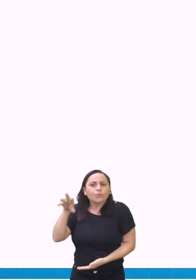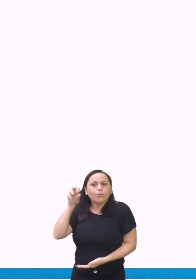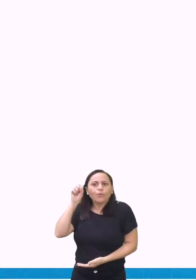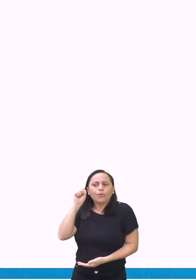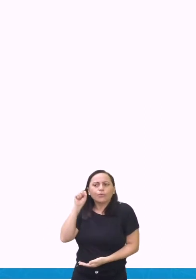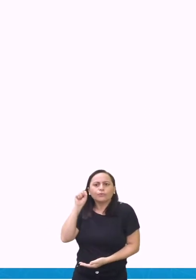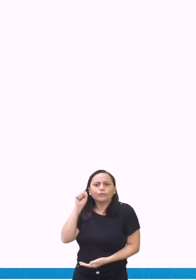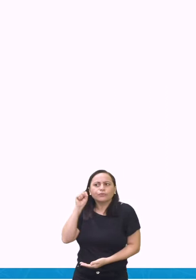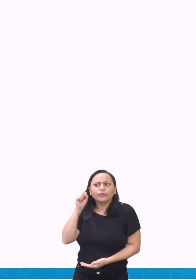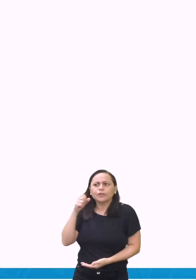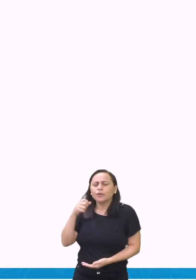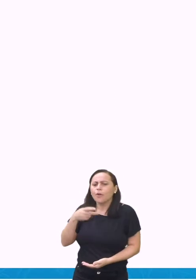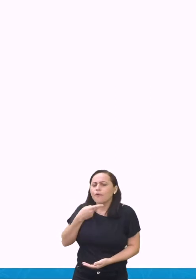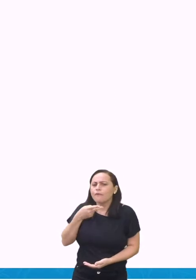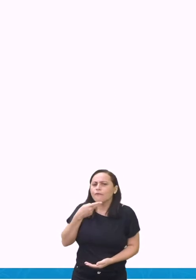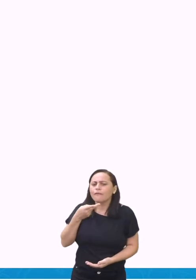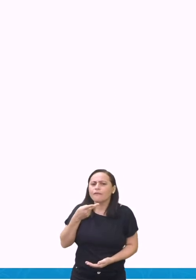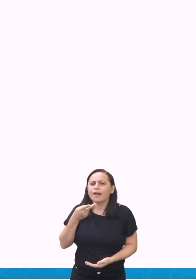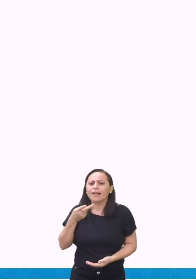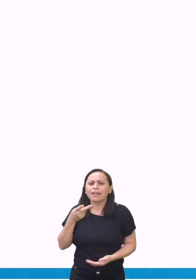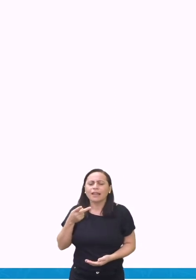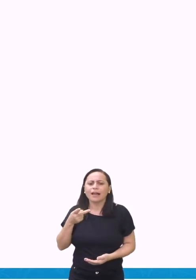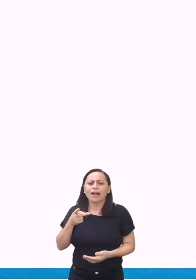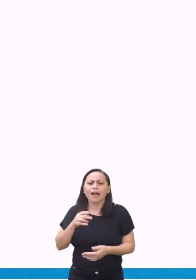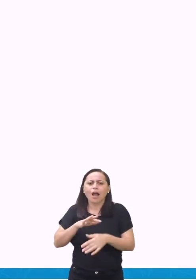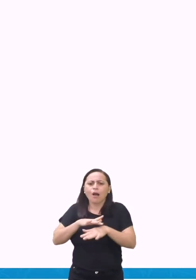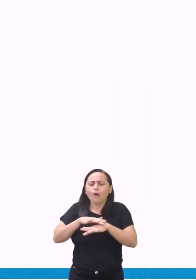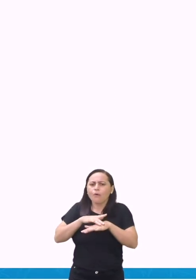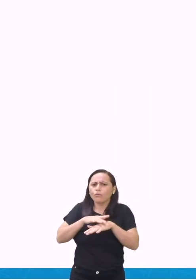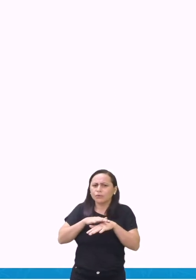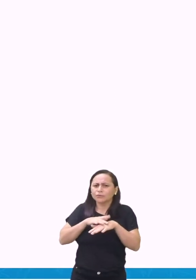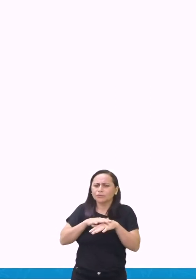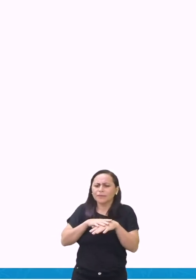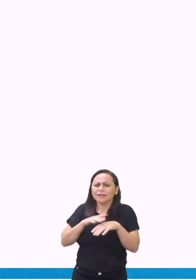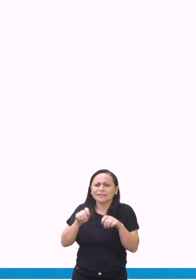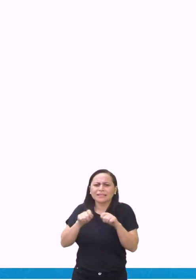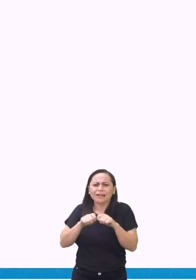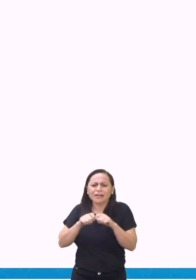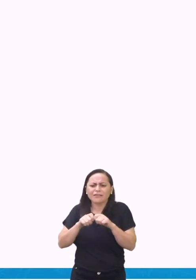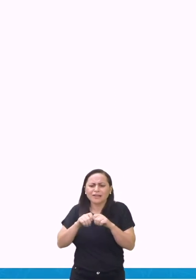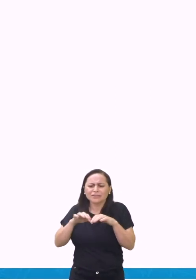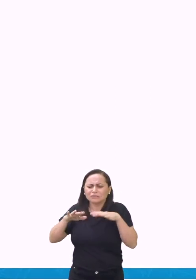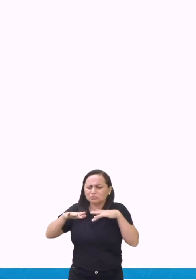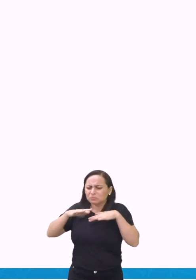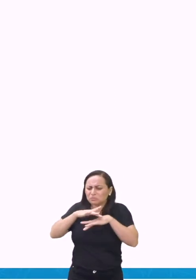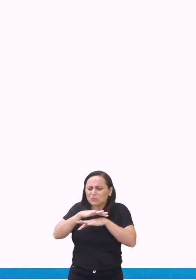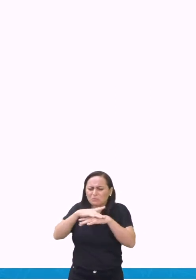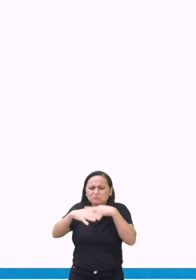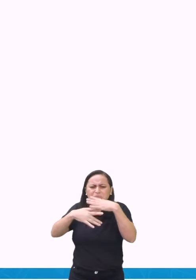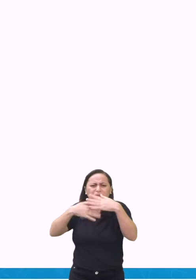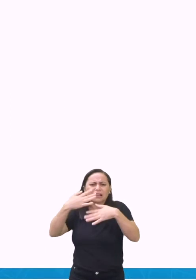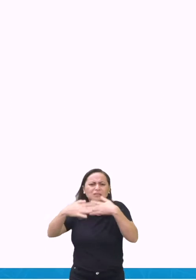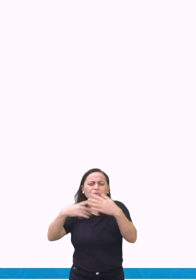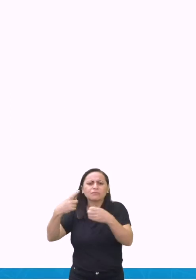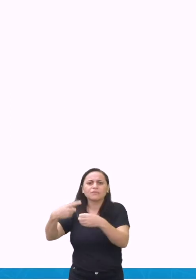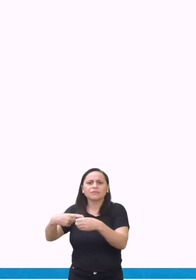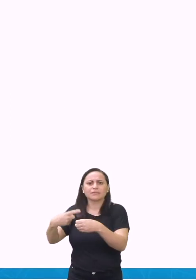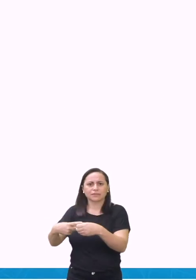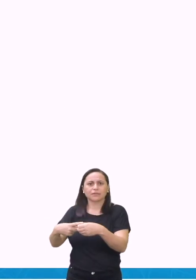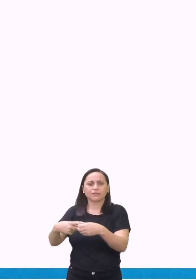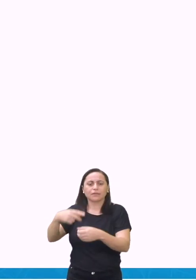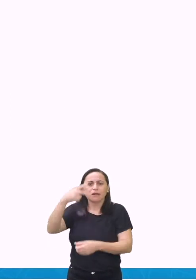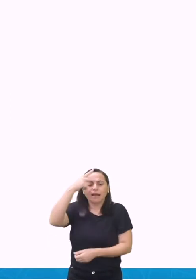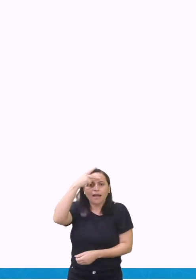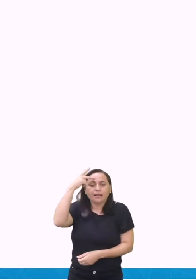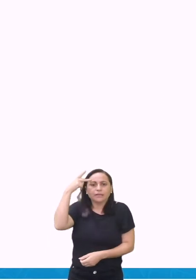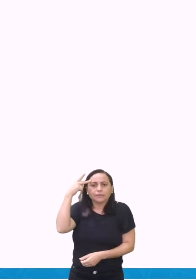um vírus que estava causando muito alvoroço na cidade, onde as pessoas teriam que usar uma